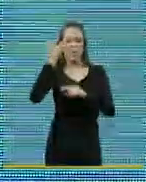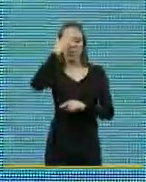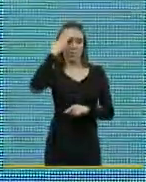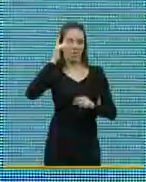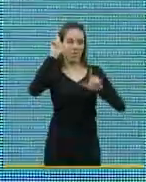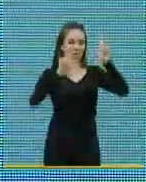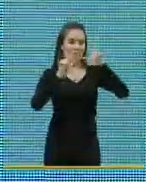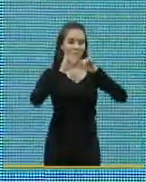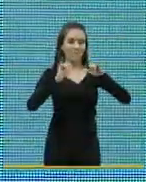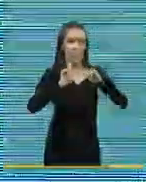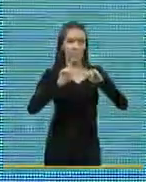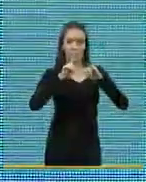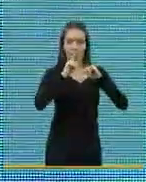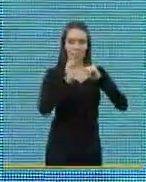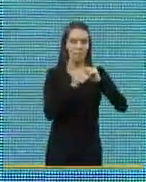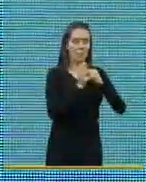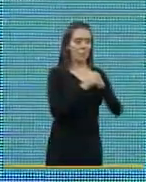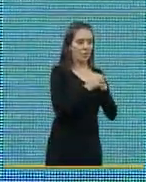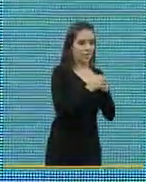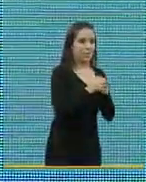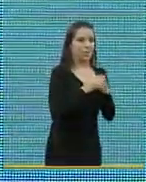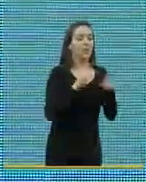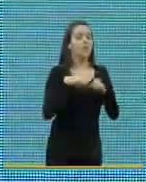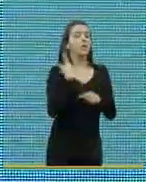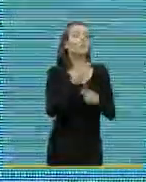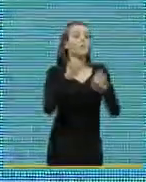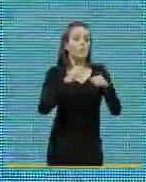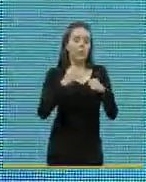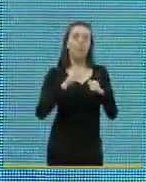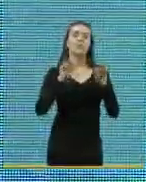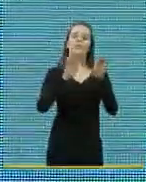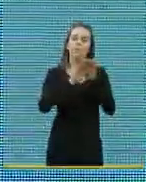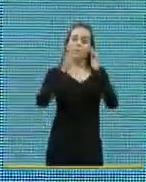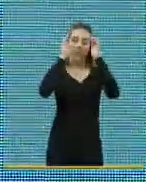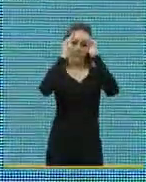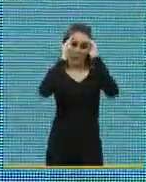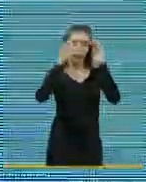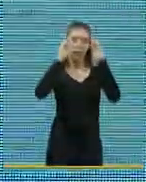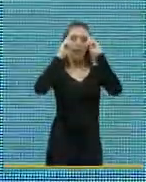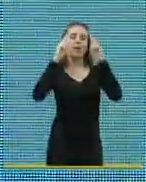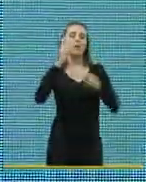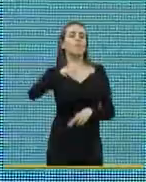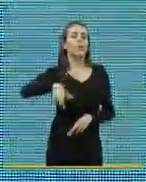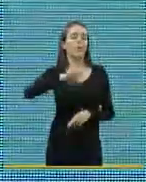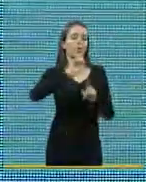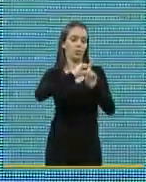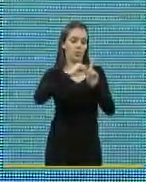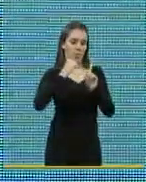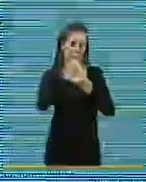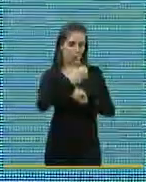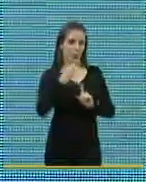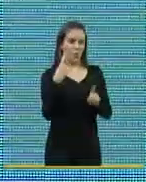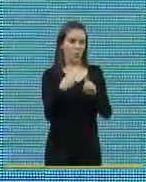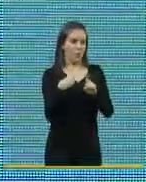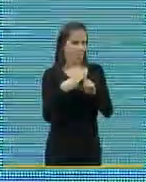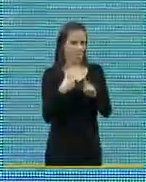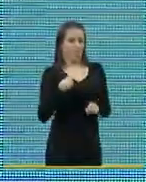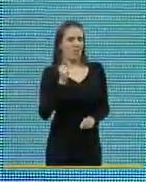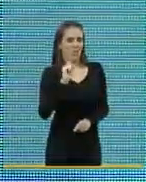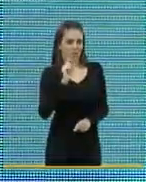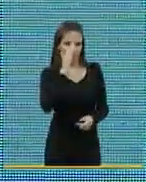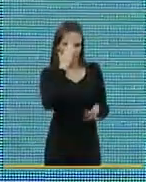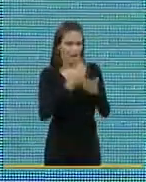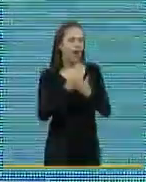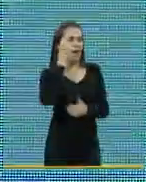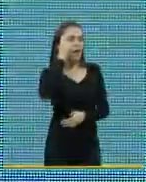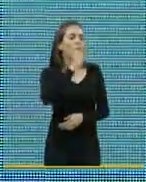mas é um problema mas nós precisamos ter um pouquinho de mais respeito pela nossa sociedade porque eu não sou dos tais que não acredita na